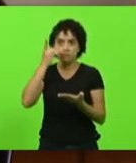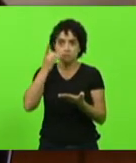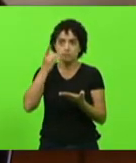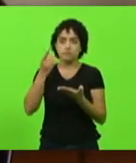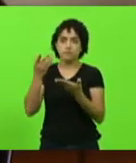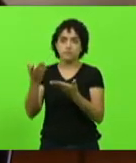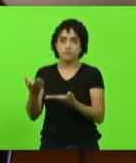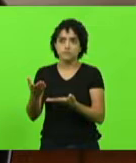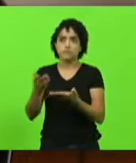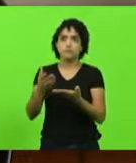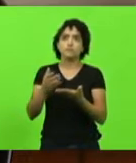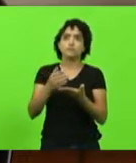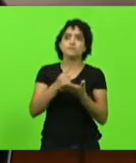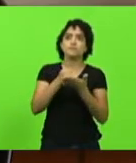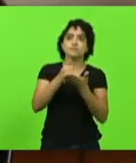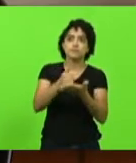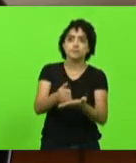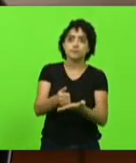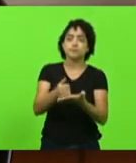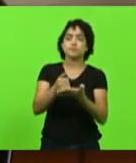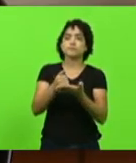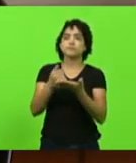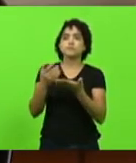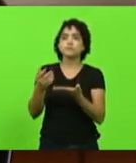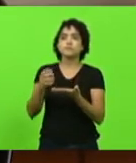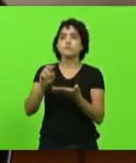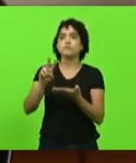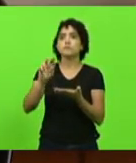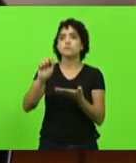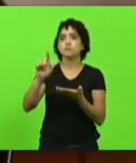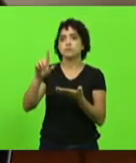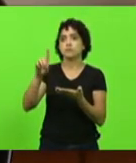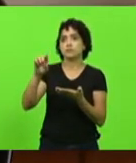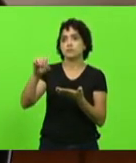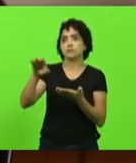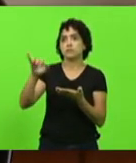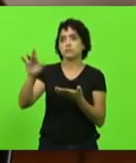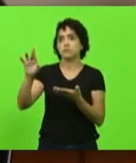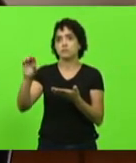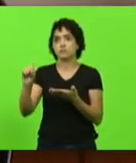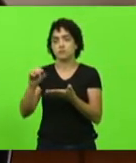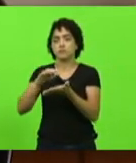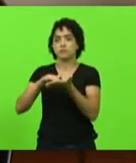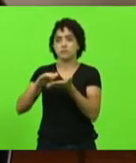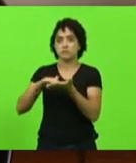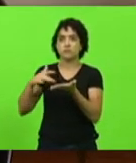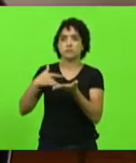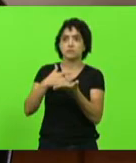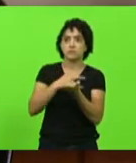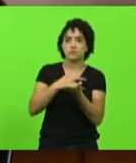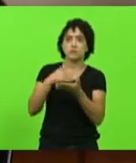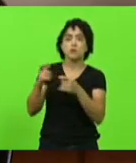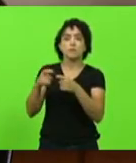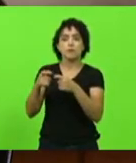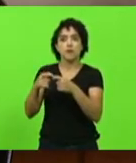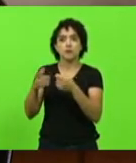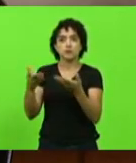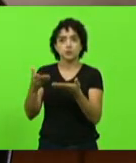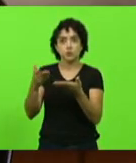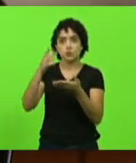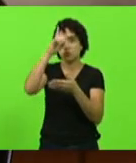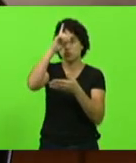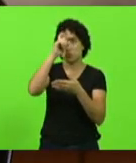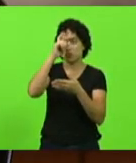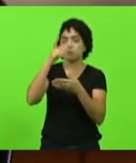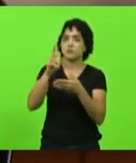Valdomiro Colautti, que foi também secretário estadual da Saúde, um médico, hoje o hospital leva o seu nome,